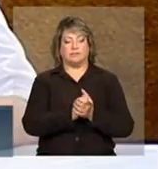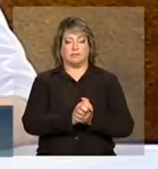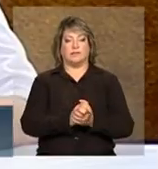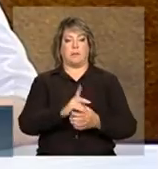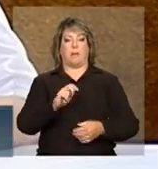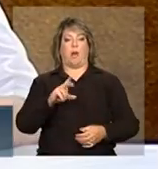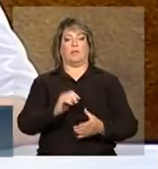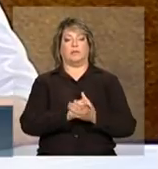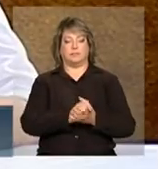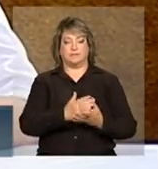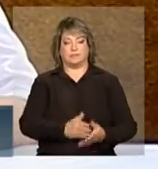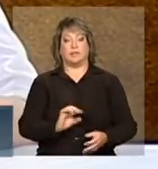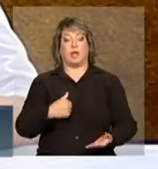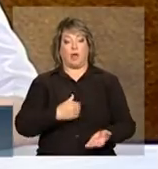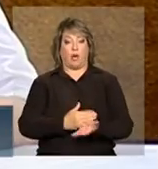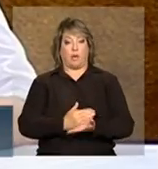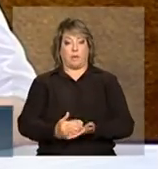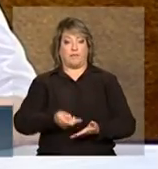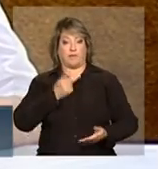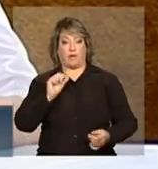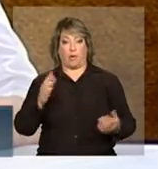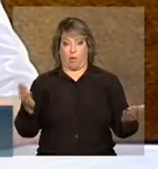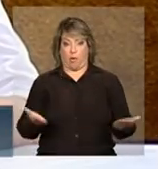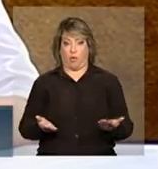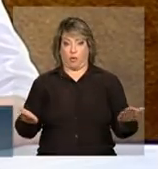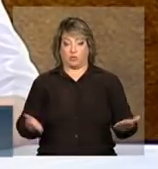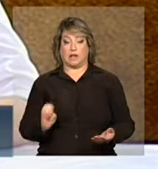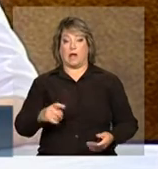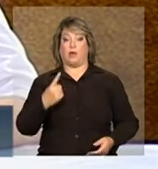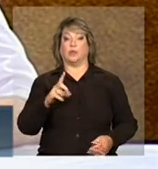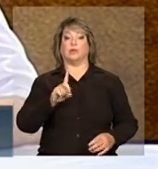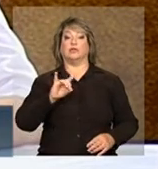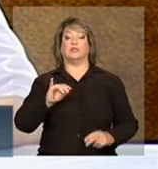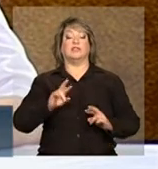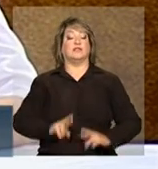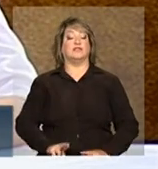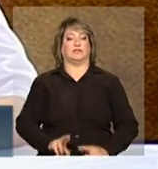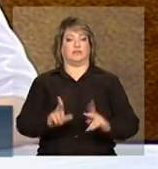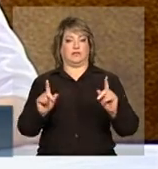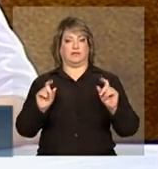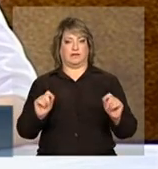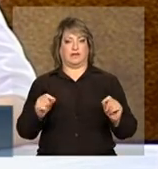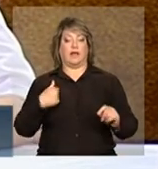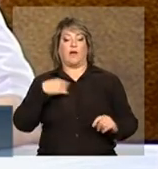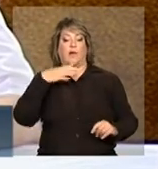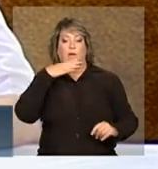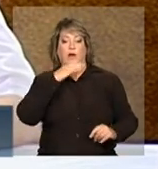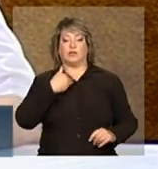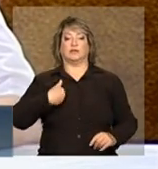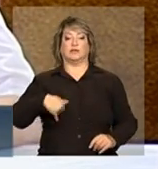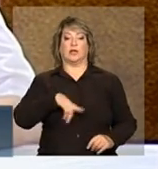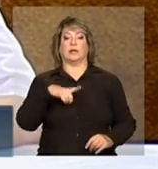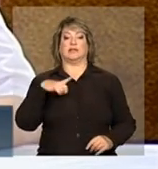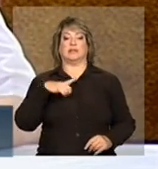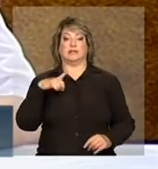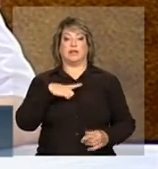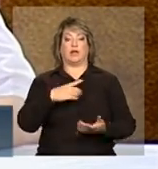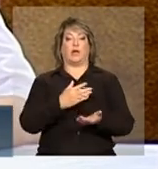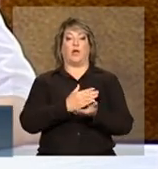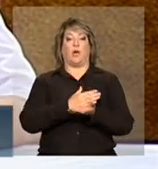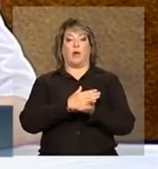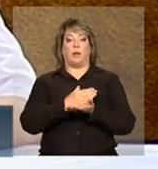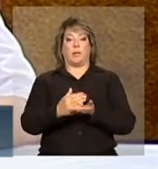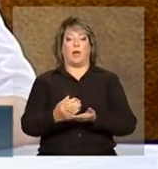eu começaria a dizer que hoje é um dia diferente. Eu acho que nós estamos iniciando uma